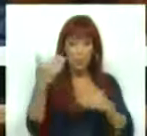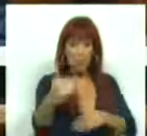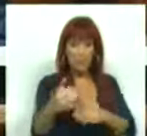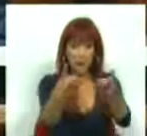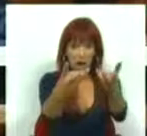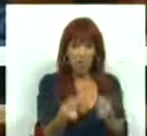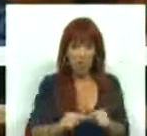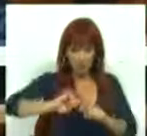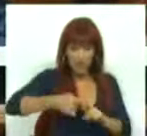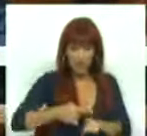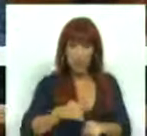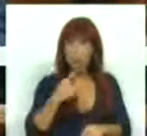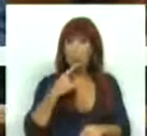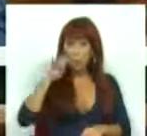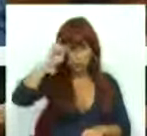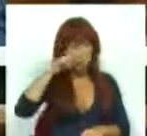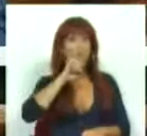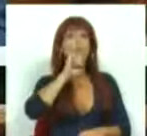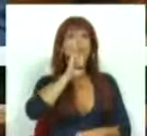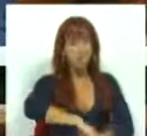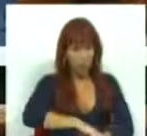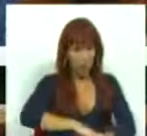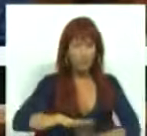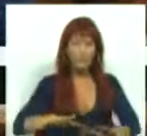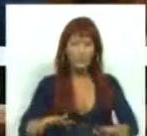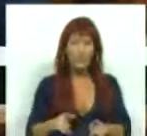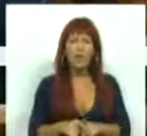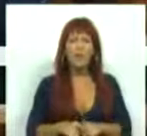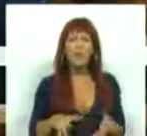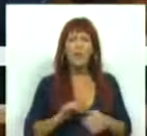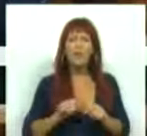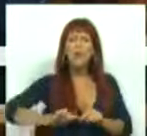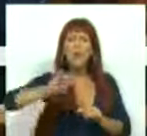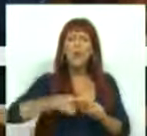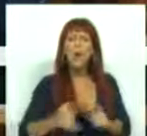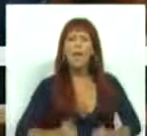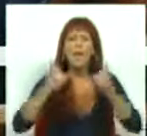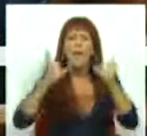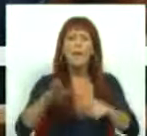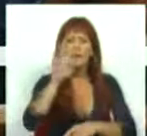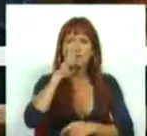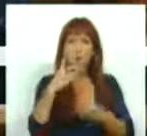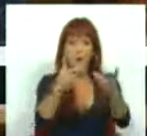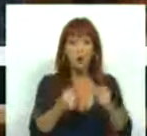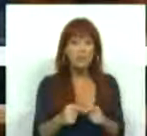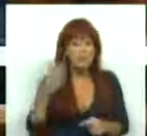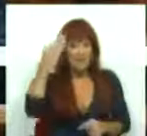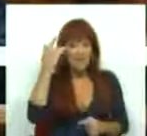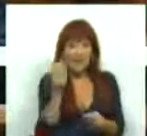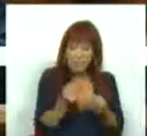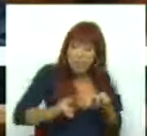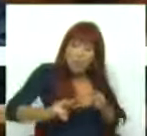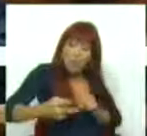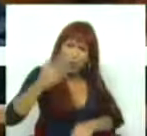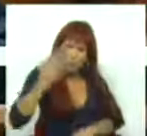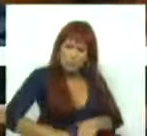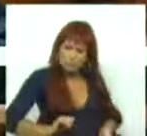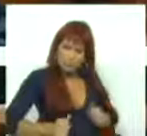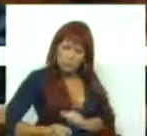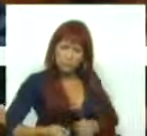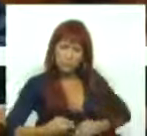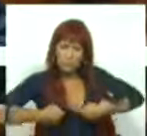ano estaria seriamente comprometido. Como estaria o do próximo ano, se o orçamento não previsse um ajustamento drástico